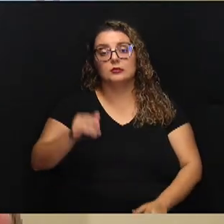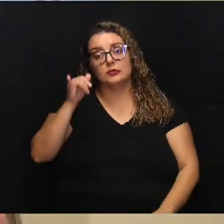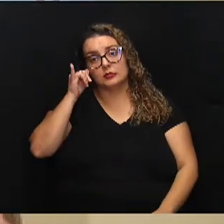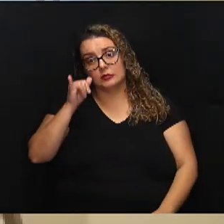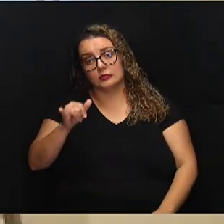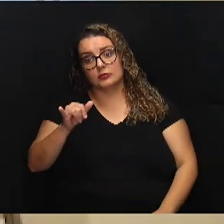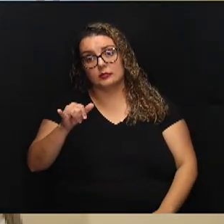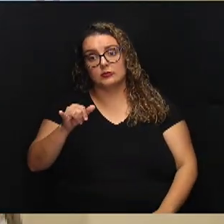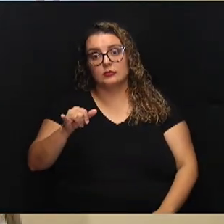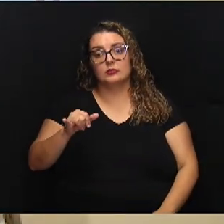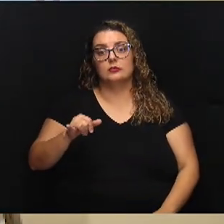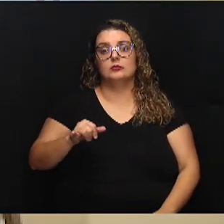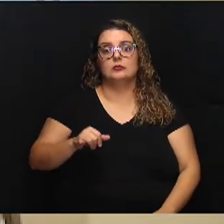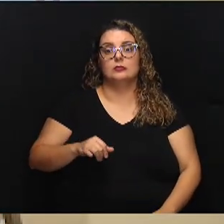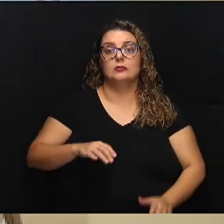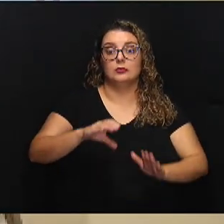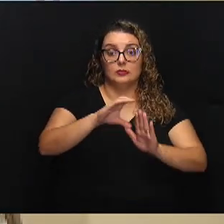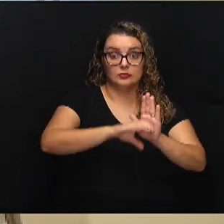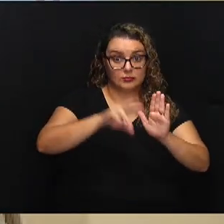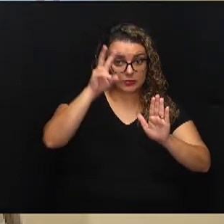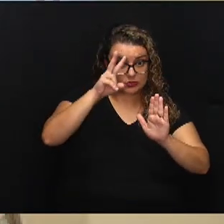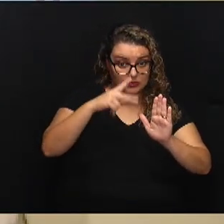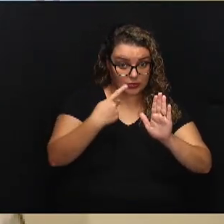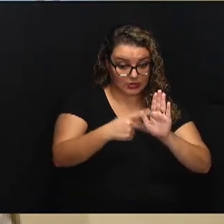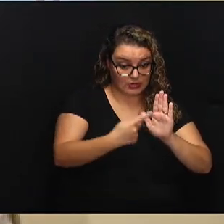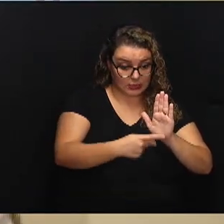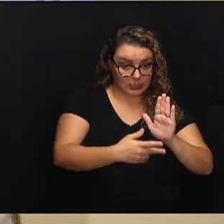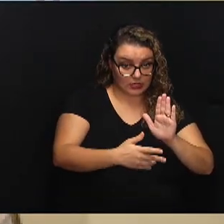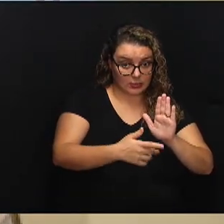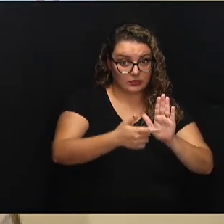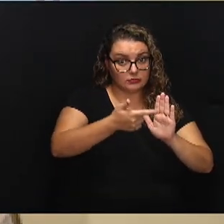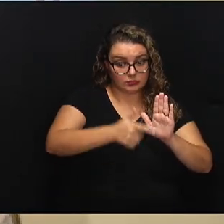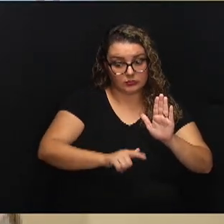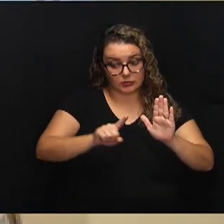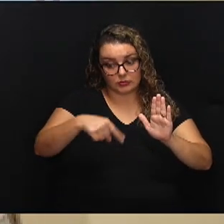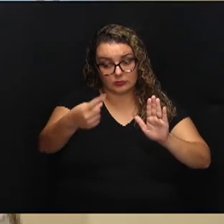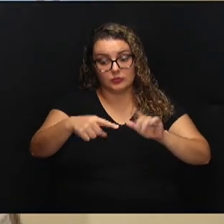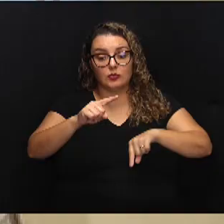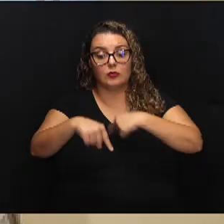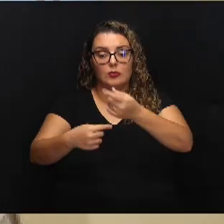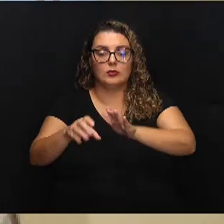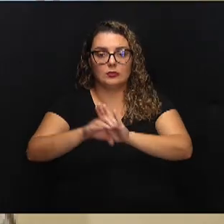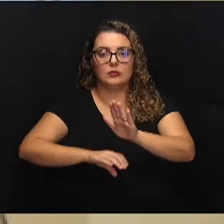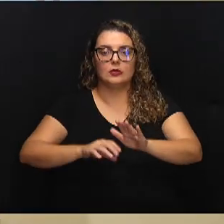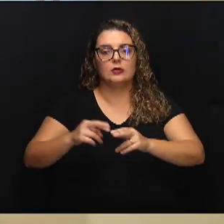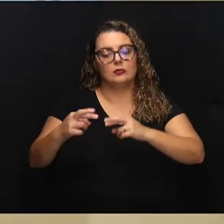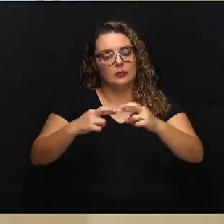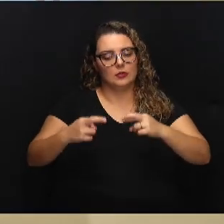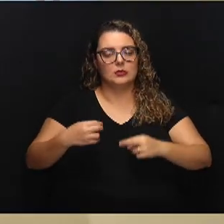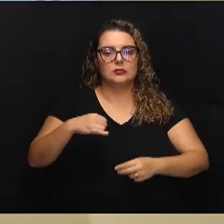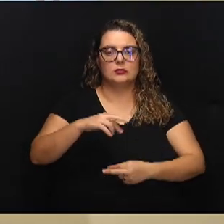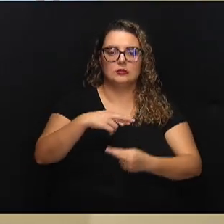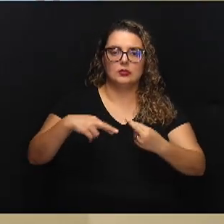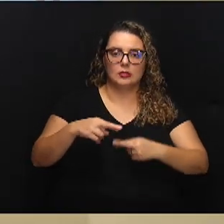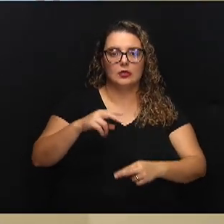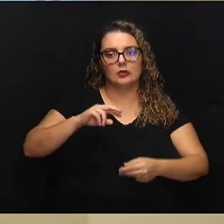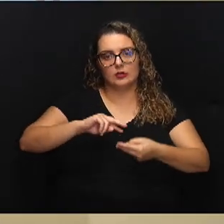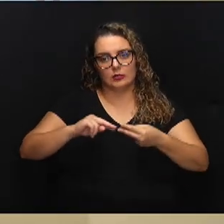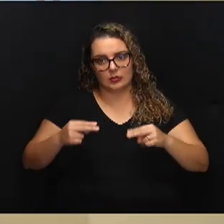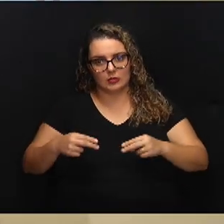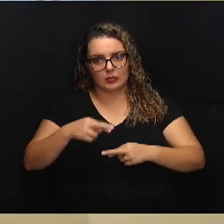esse capítulo da história dela se repita, eu preciso olhar para frente, eu preciso avaliar se ela tem alguma correlação genética, algum risco